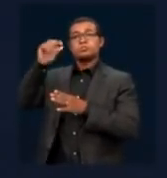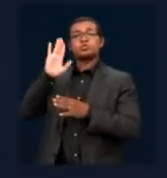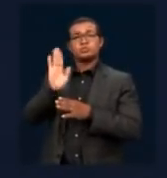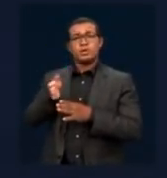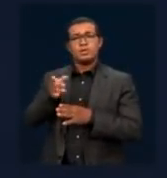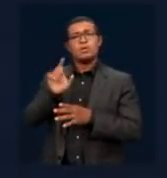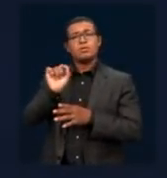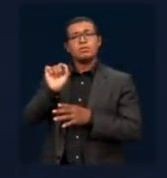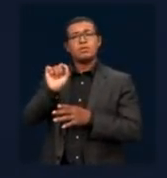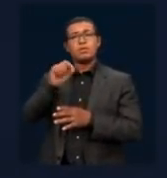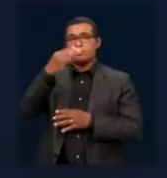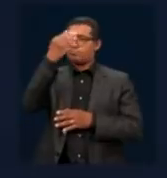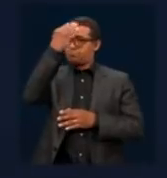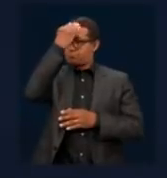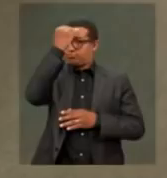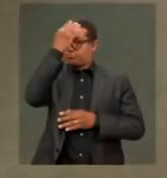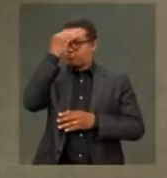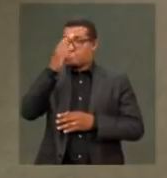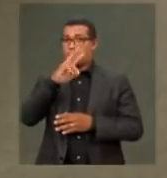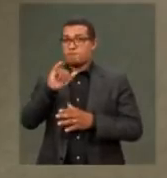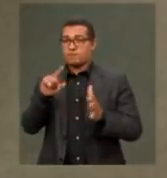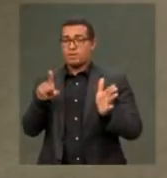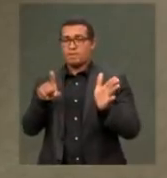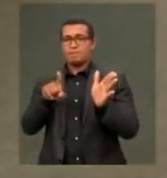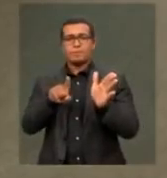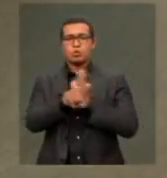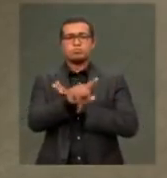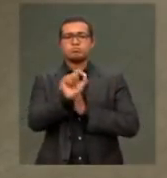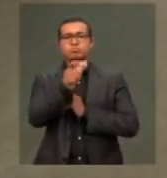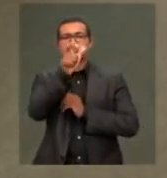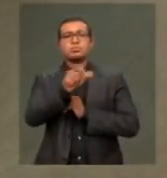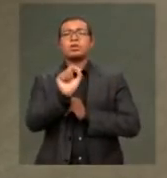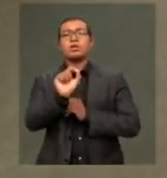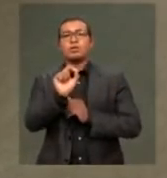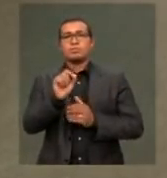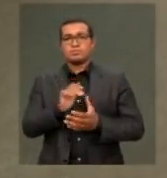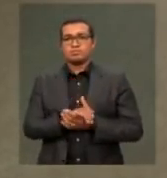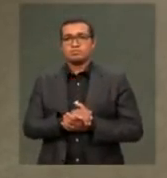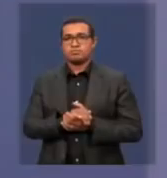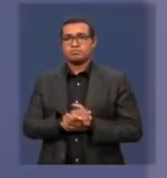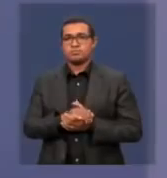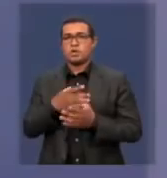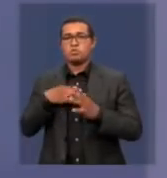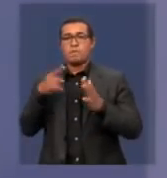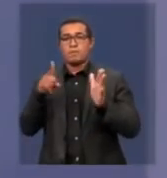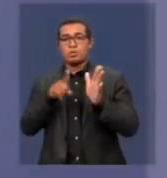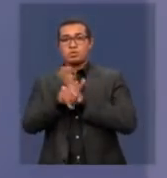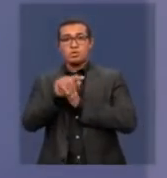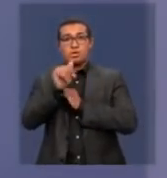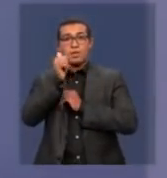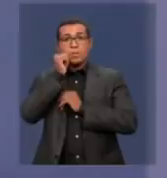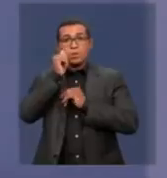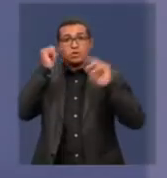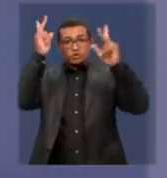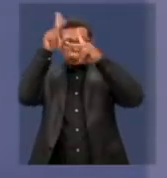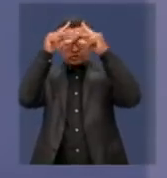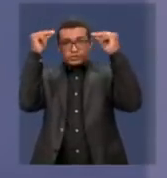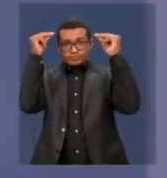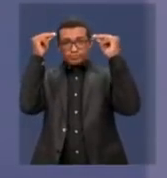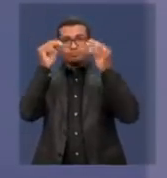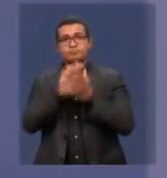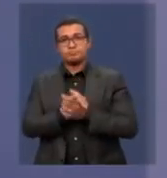candidato renato casagrande candidato para quem vai sua pergunta por favor vou perguntar a candidata jaqueline a